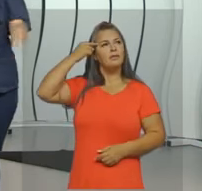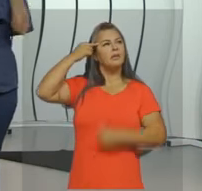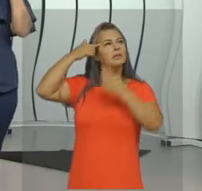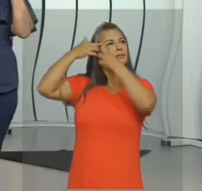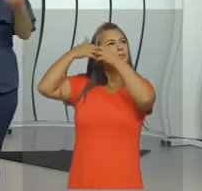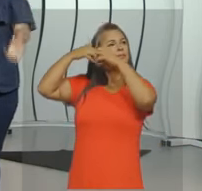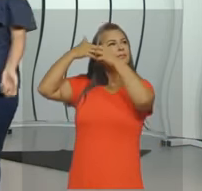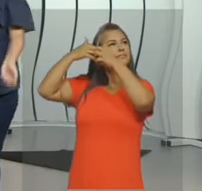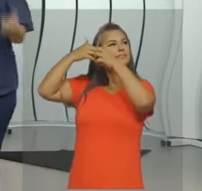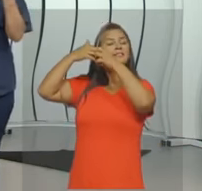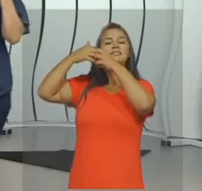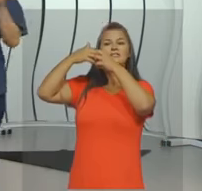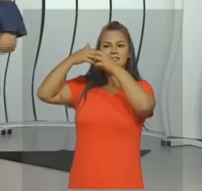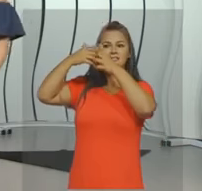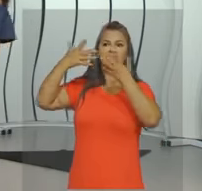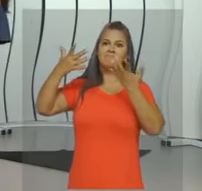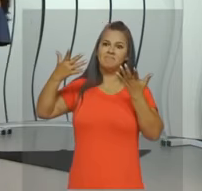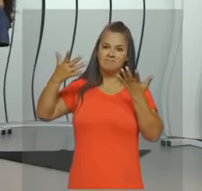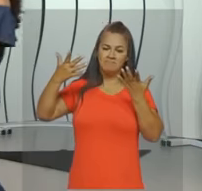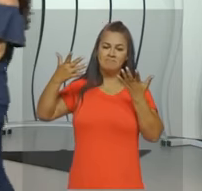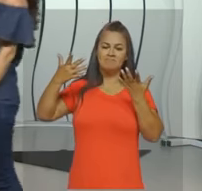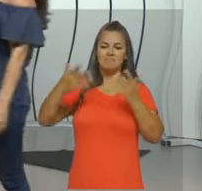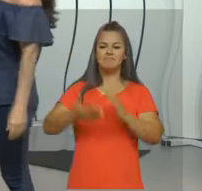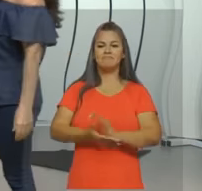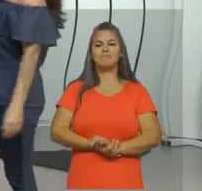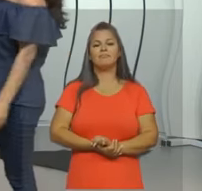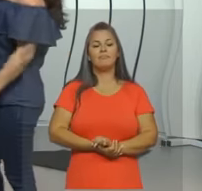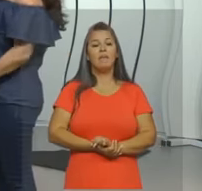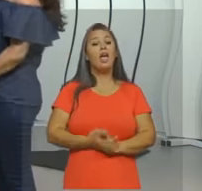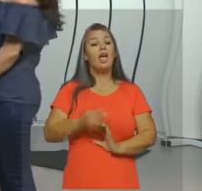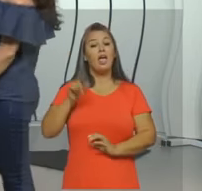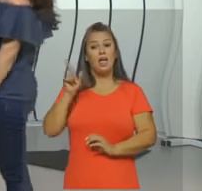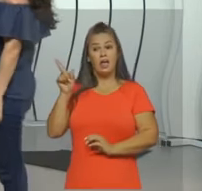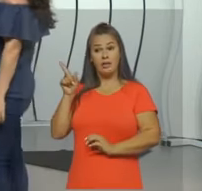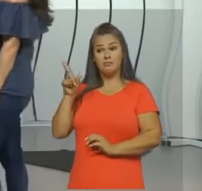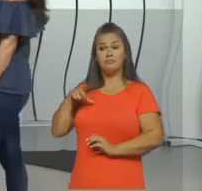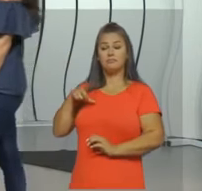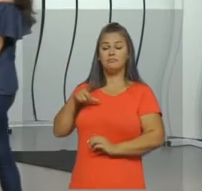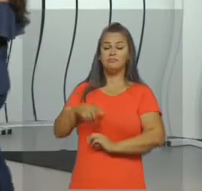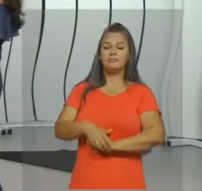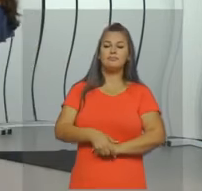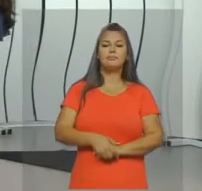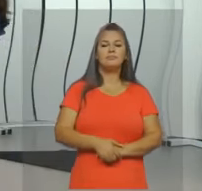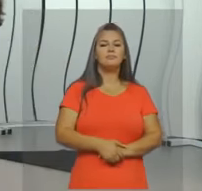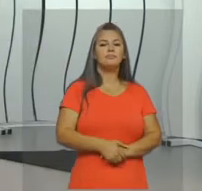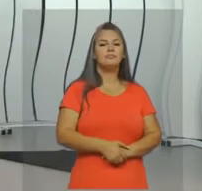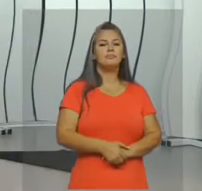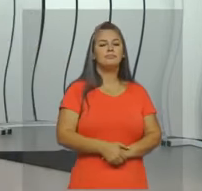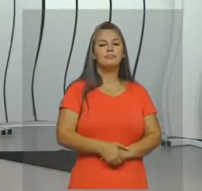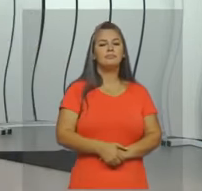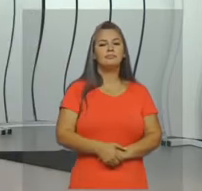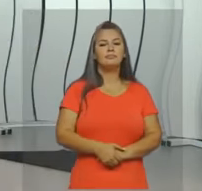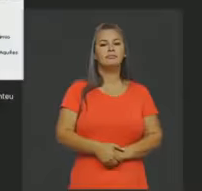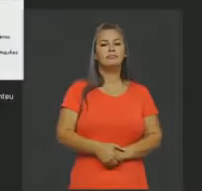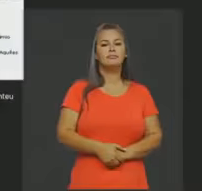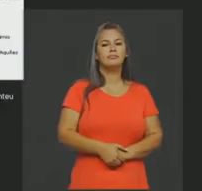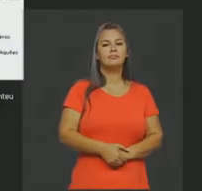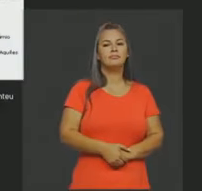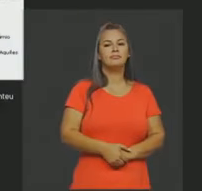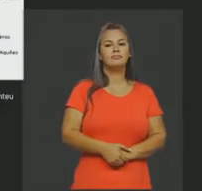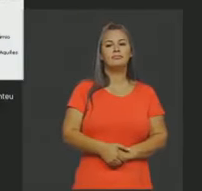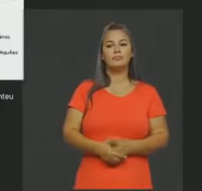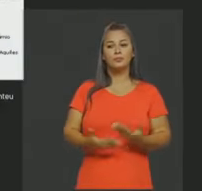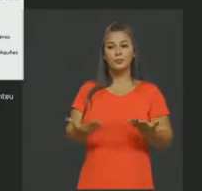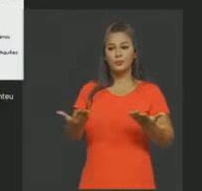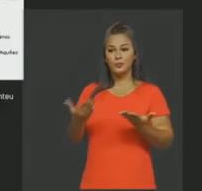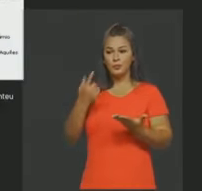que vão fazer, então, uma resposta voluntária. Então, o sistema nervoso está ligado aí, tá? Vamos ver agora um